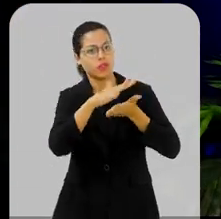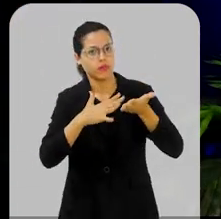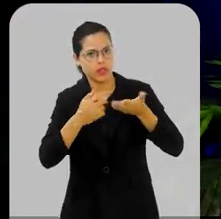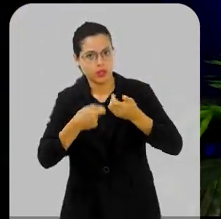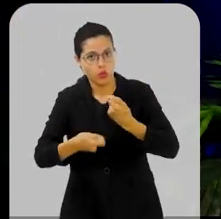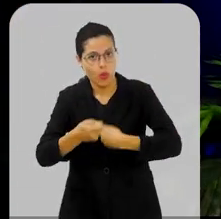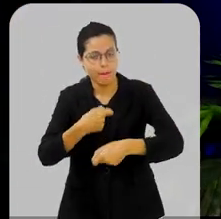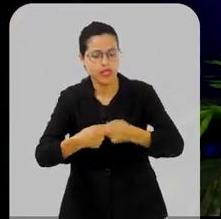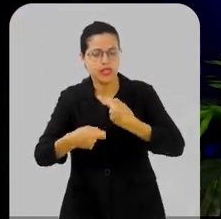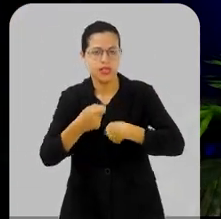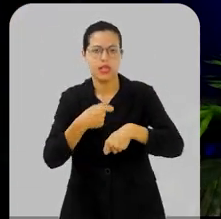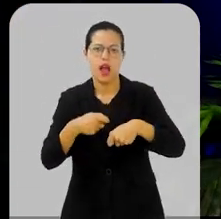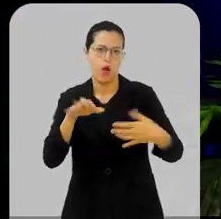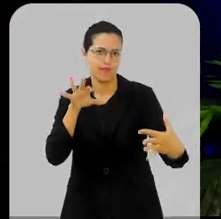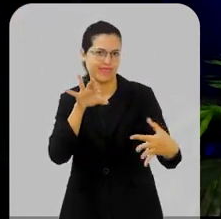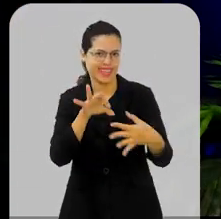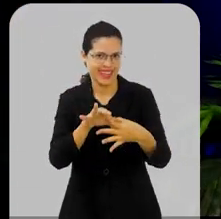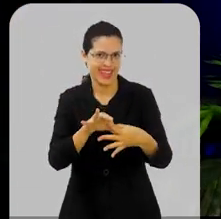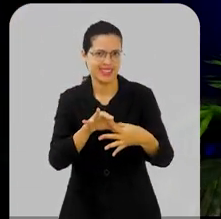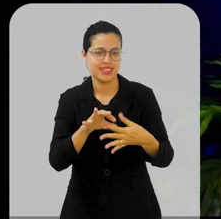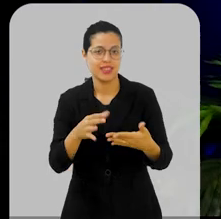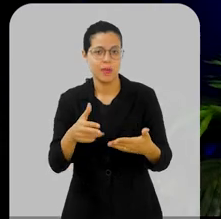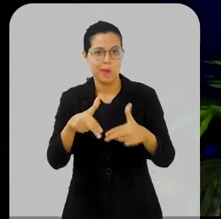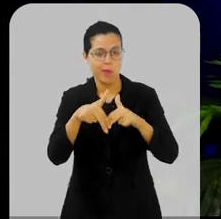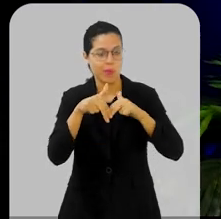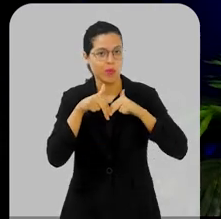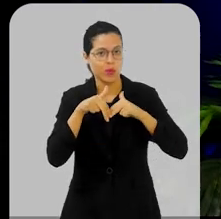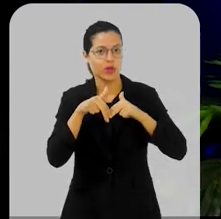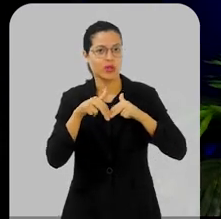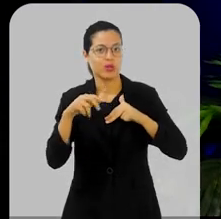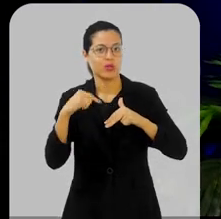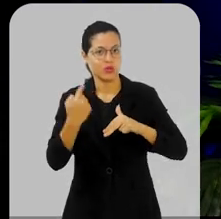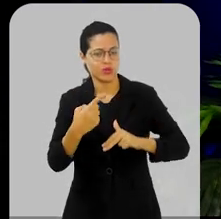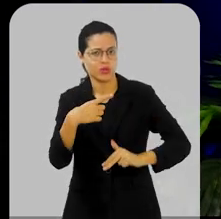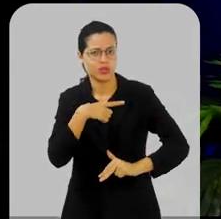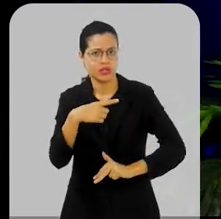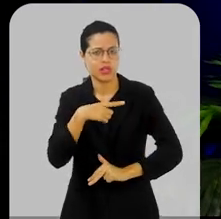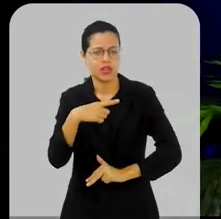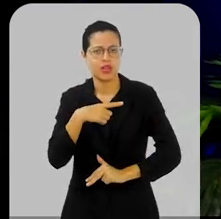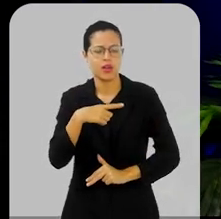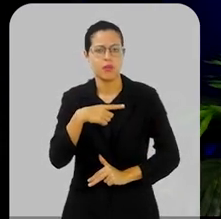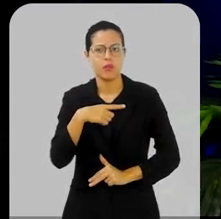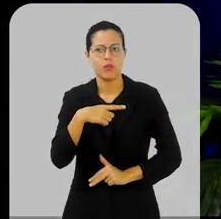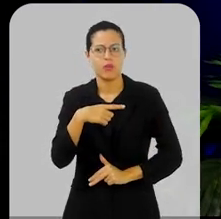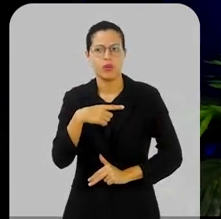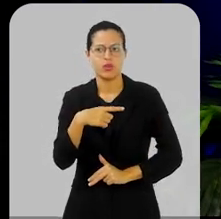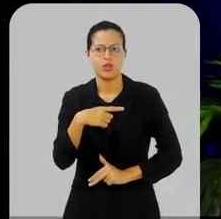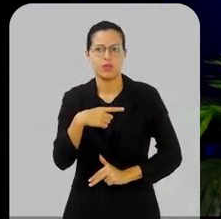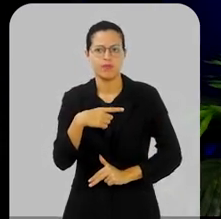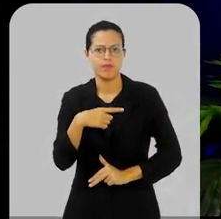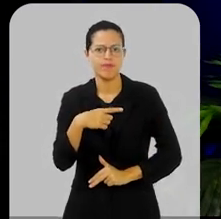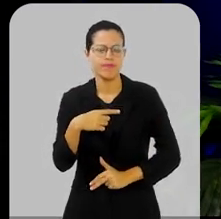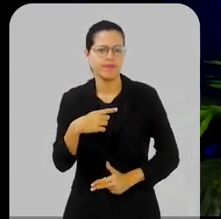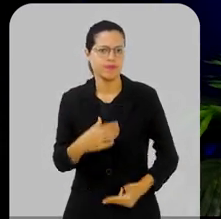atividades comerciais correlatas. Por isso que nós teríamos ali